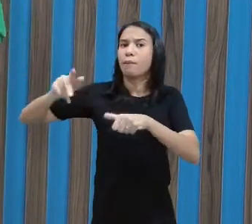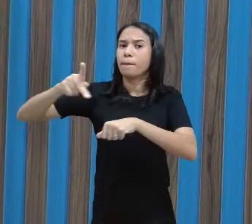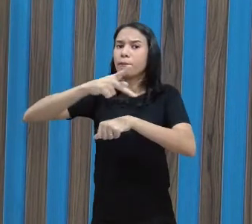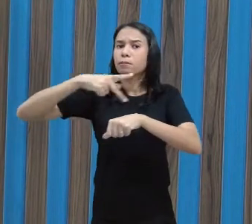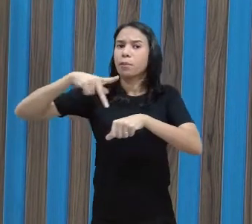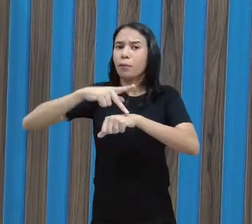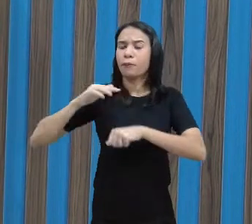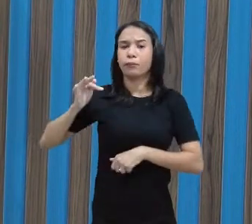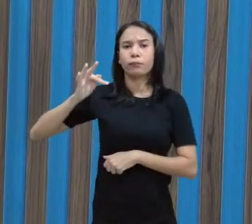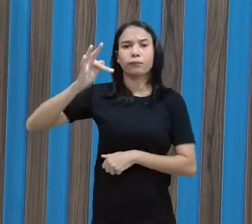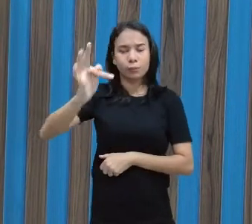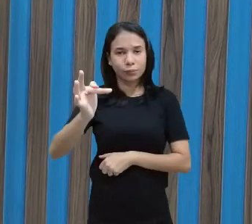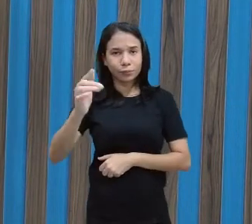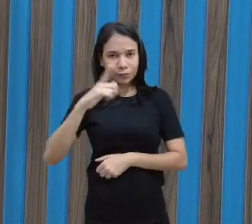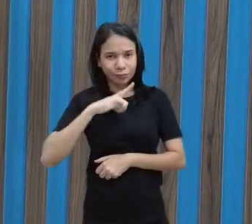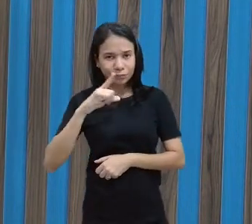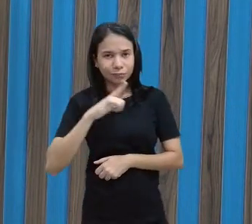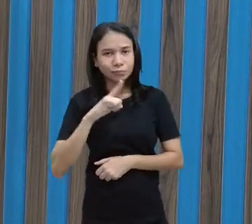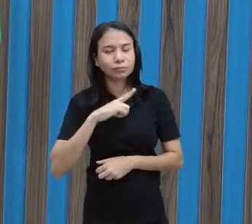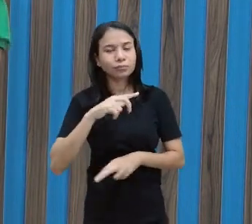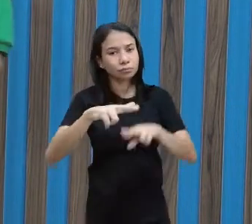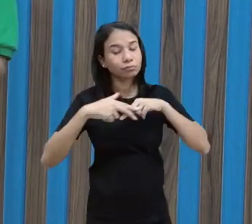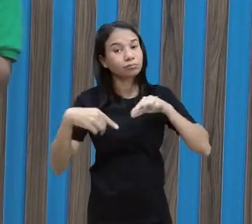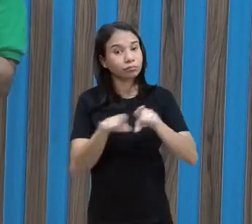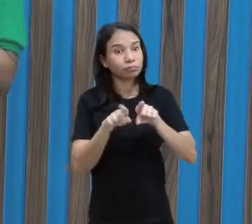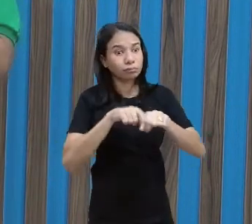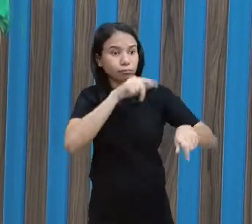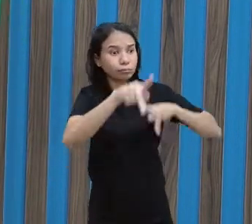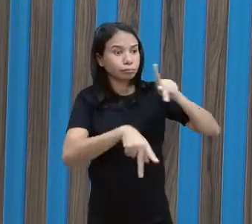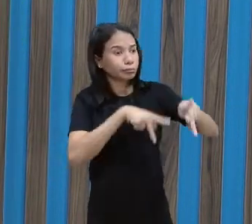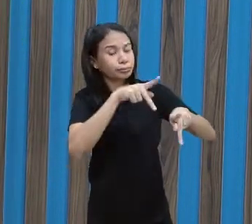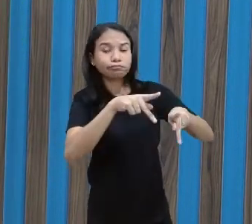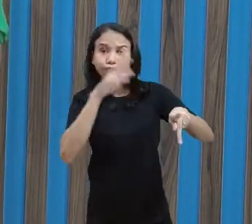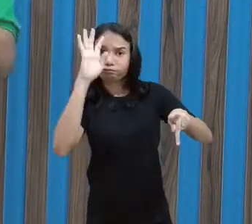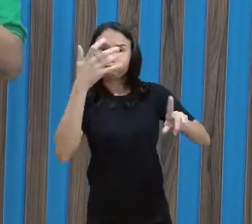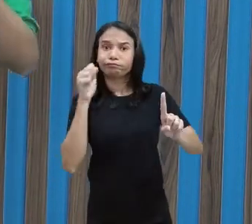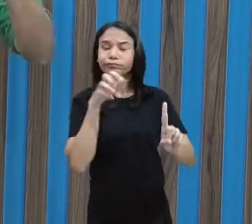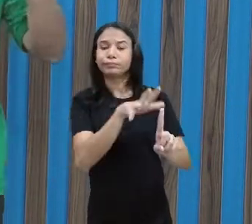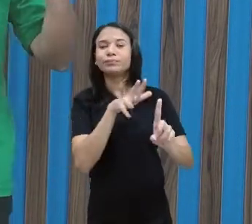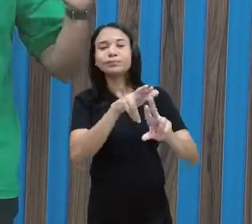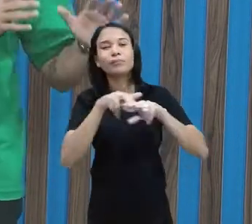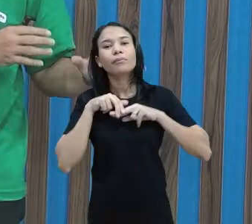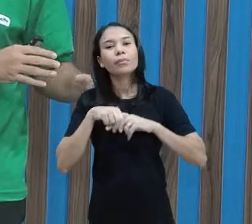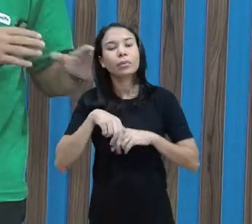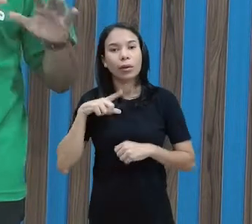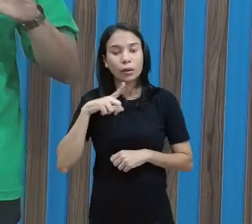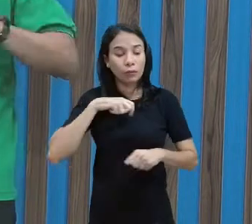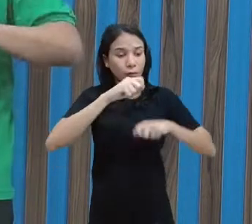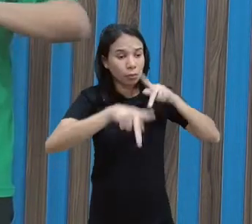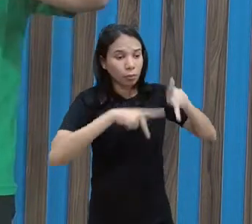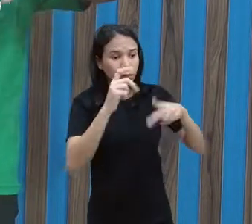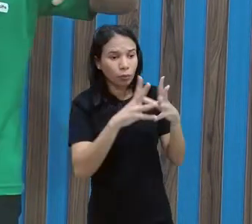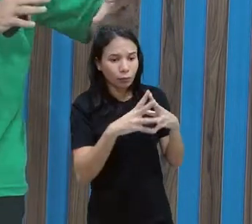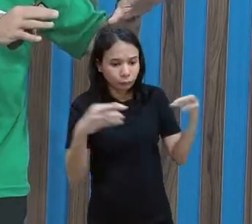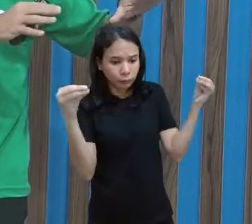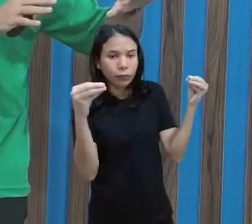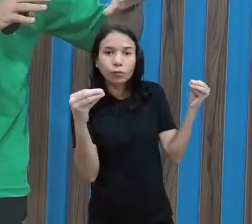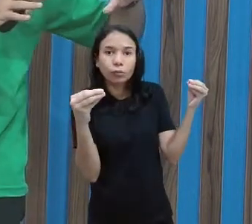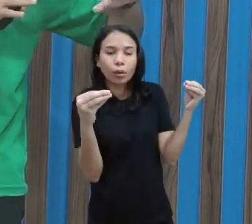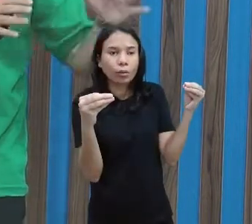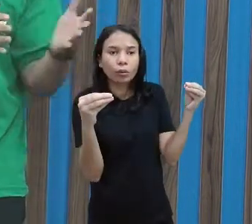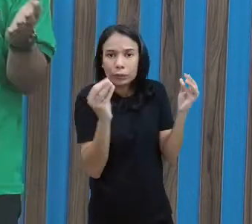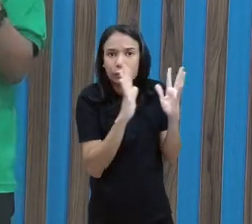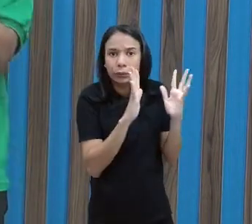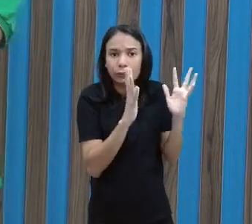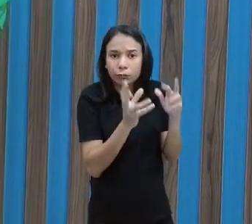dos países, e com isso o destino dos povos. Então, alguns povos desapareceram, algumas sociedades desapareceram